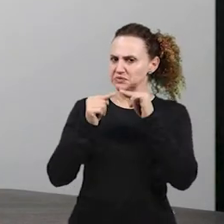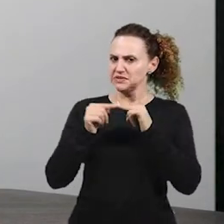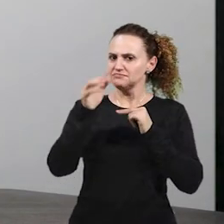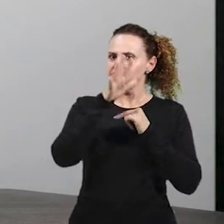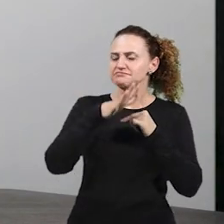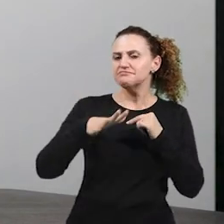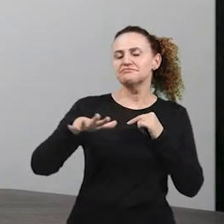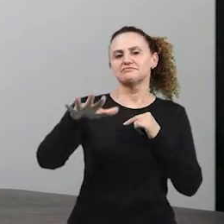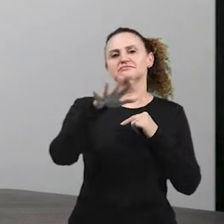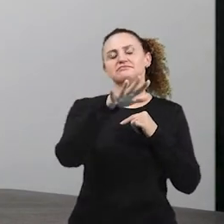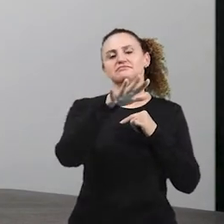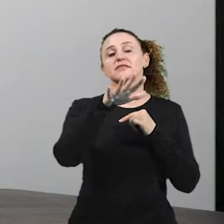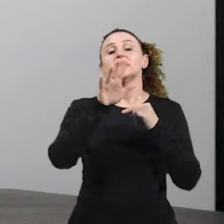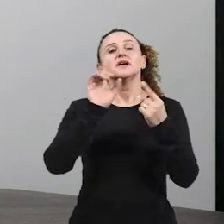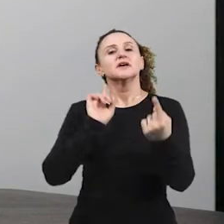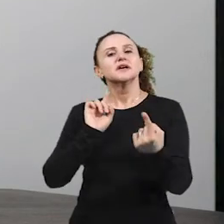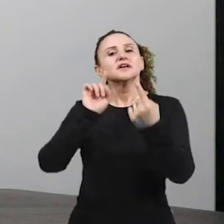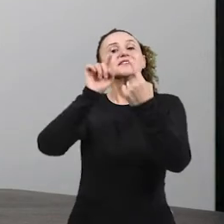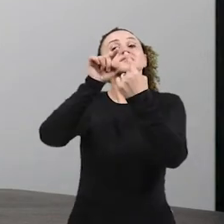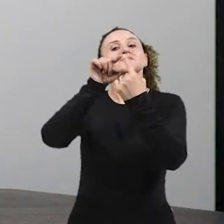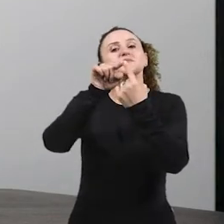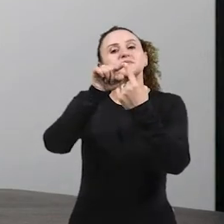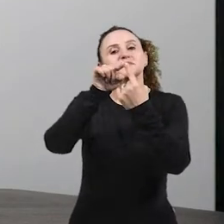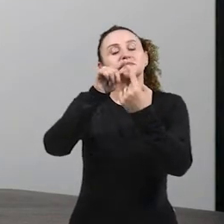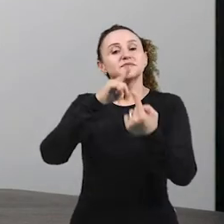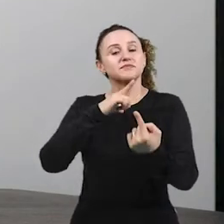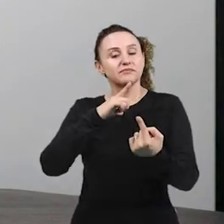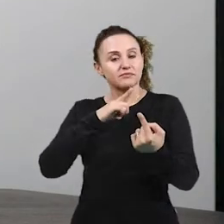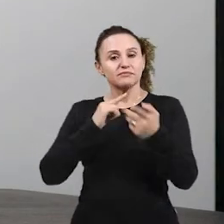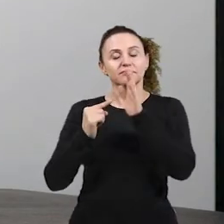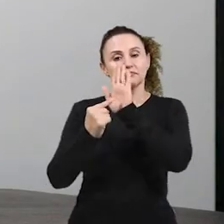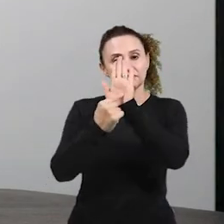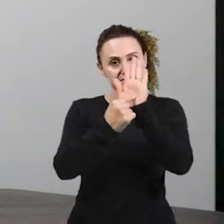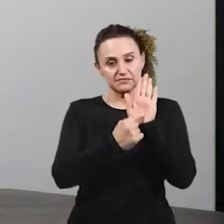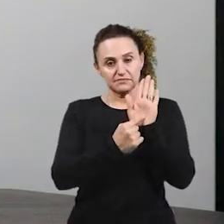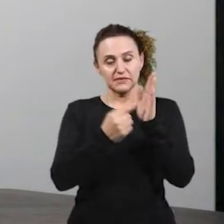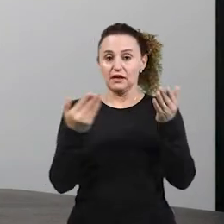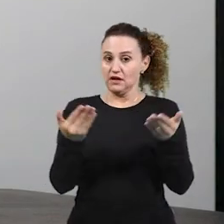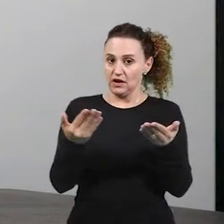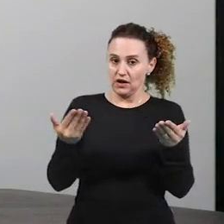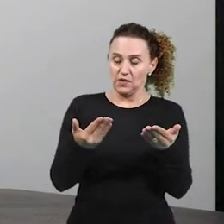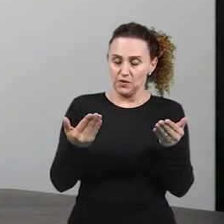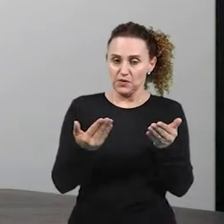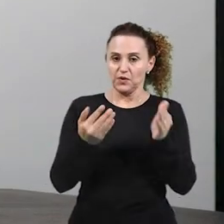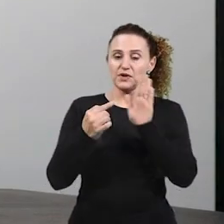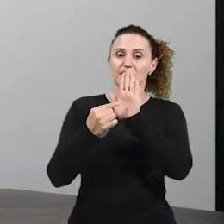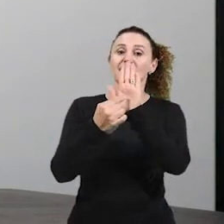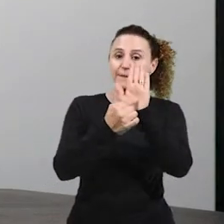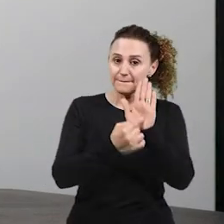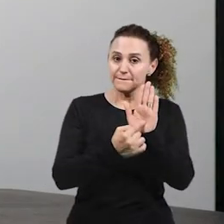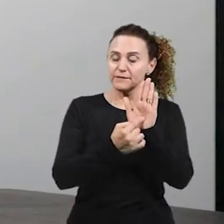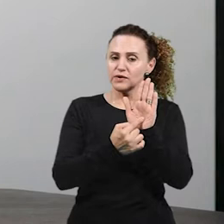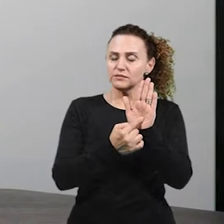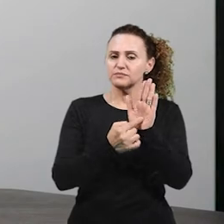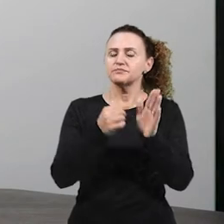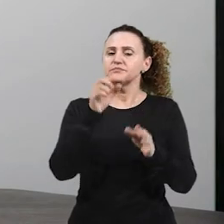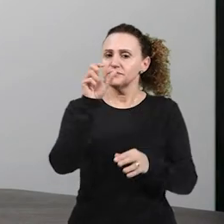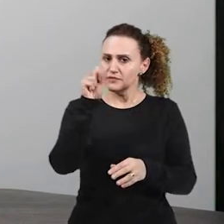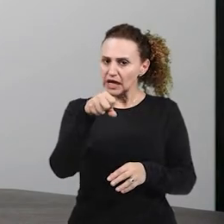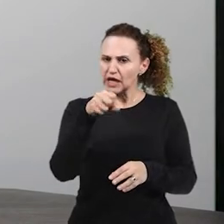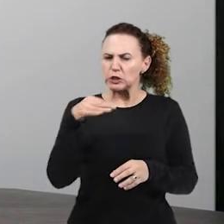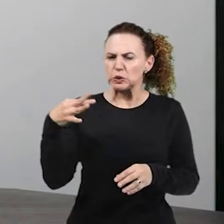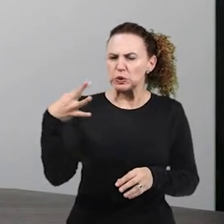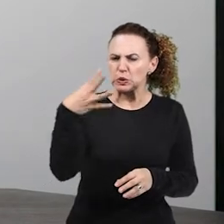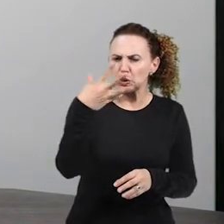essas áreas então o objetivo dessa apresentação hoje é justamente mostrar para vocês que